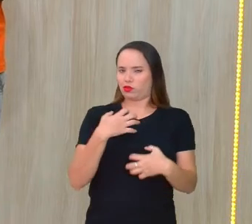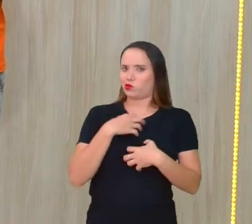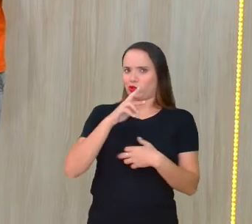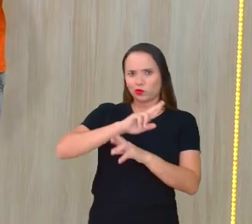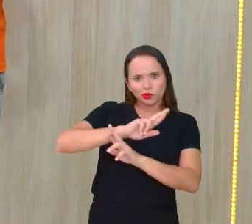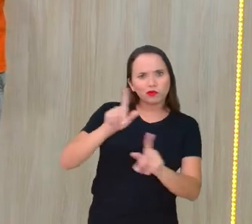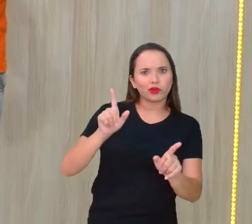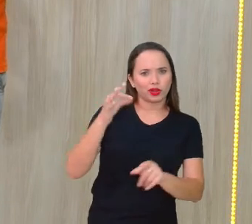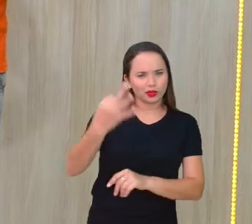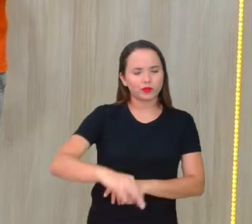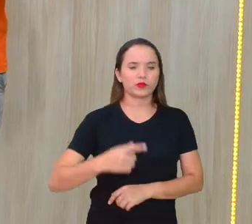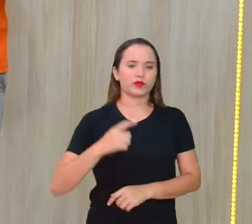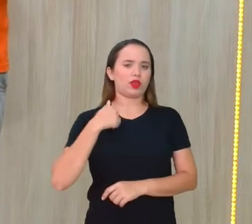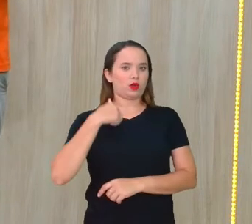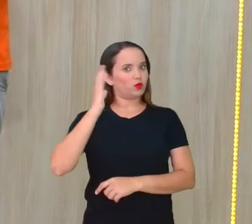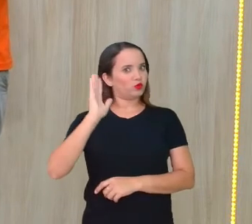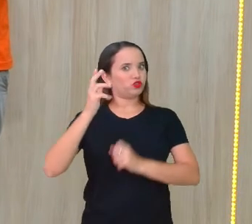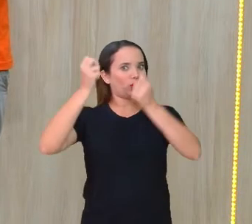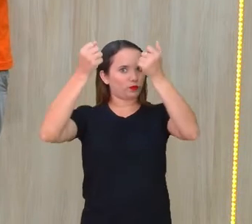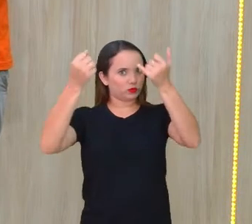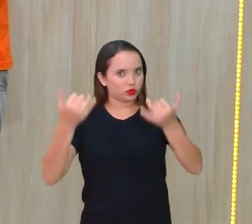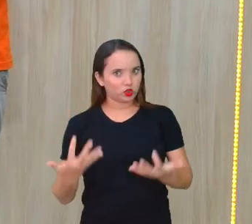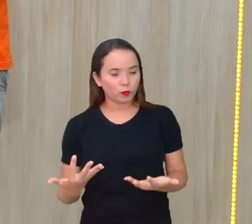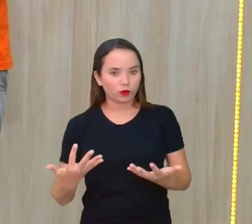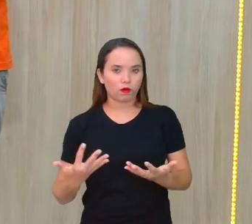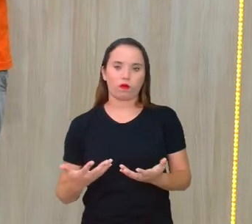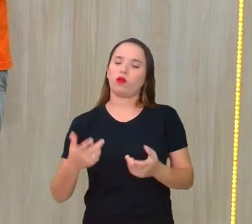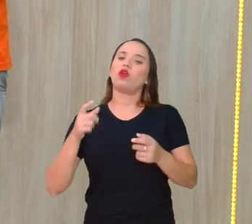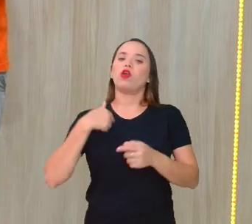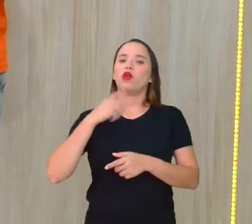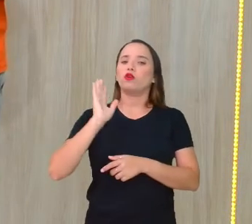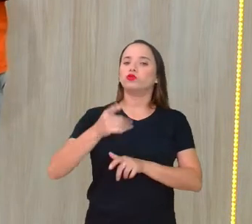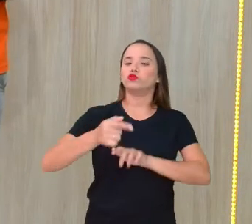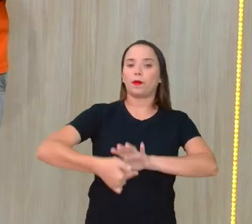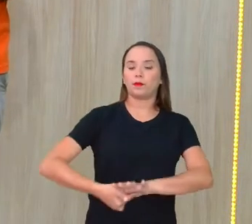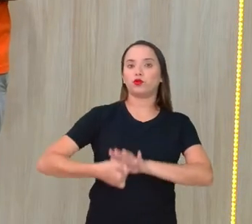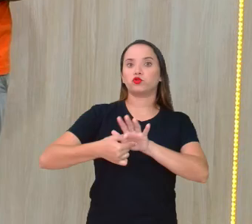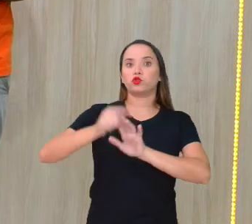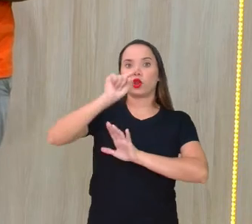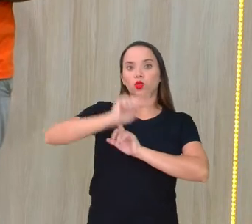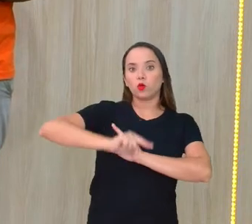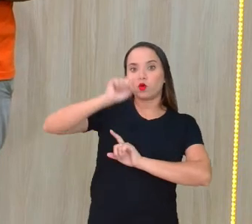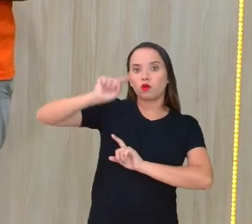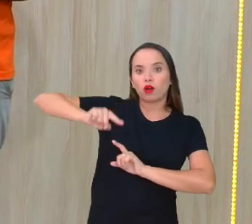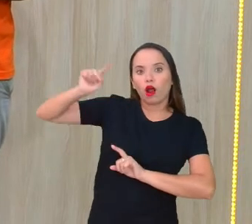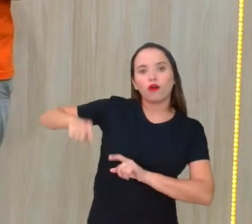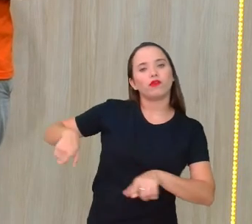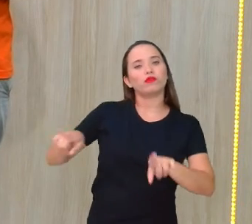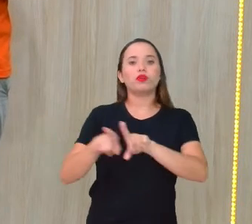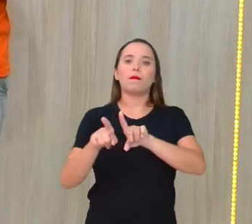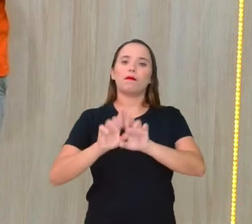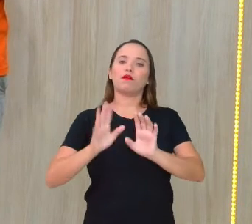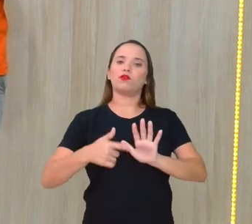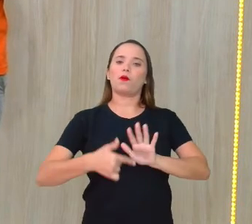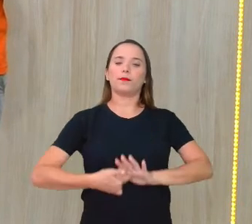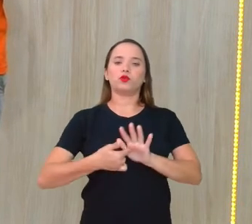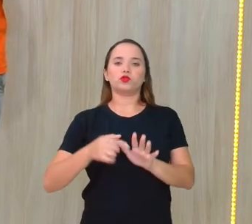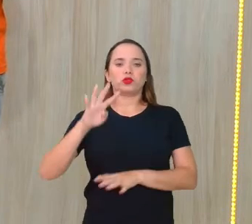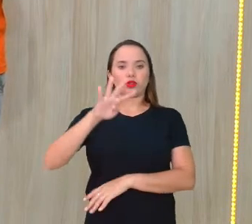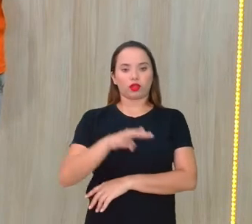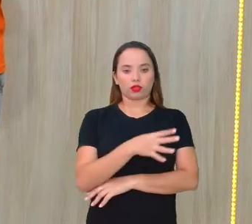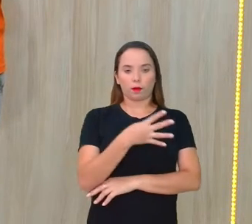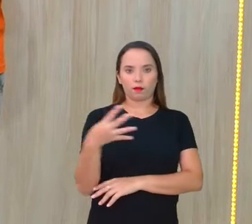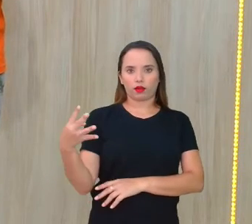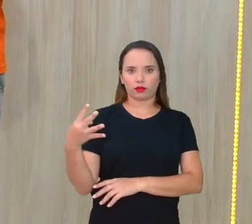forma explicando, eu falei da forma gráfica e eu falei da forma tabular. Então, essa representação aí,